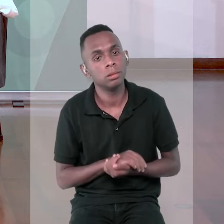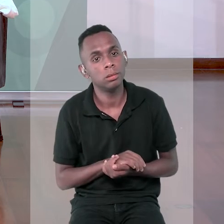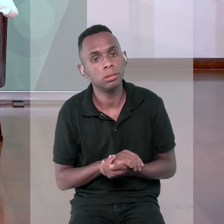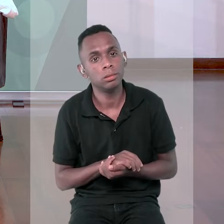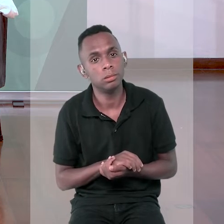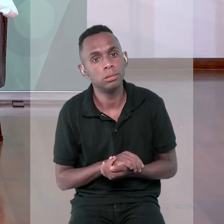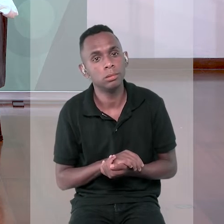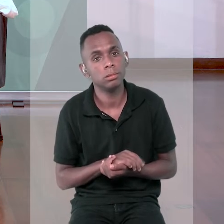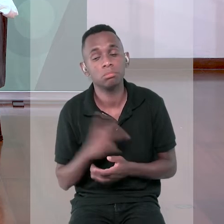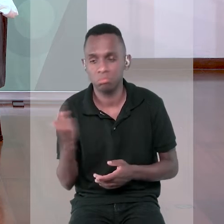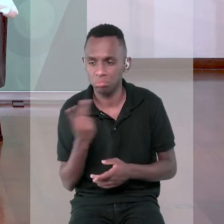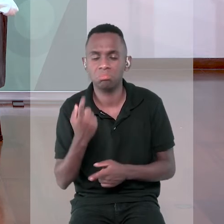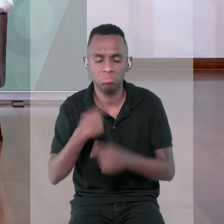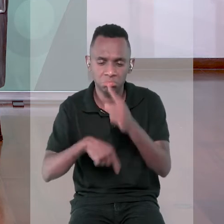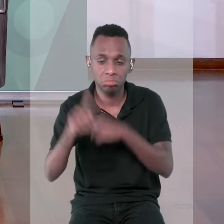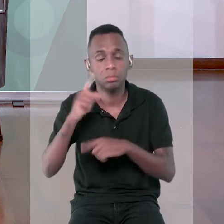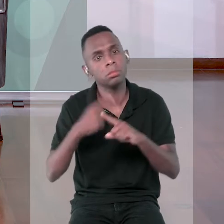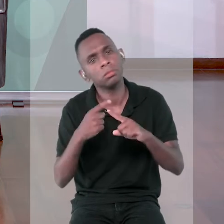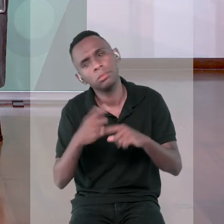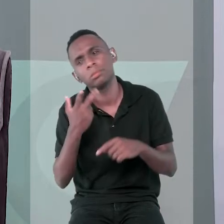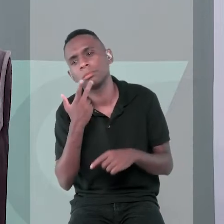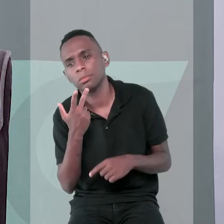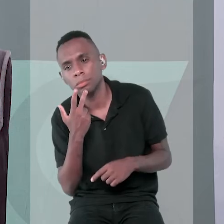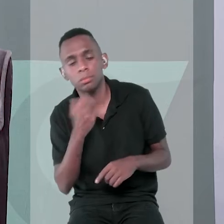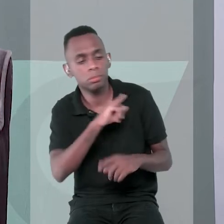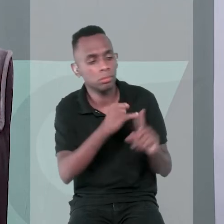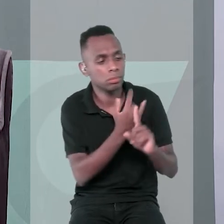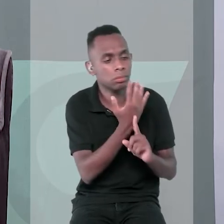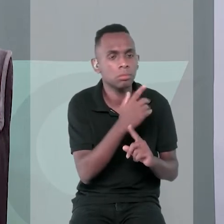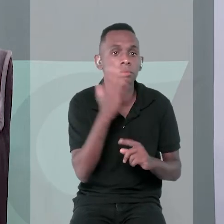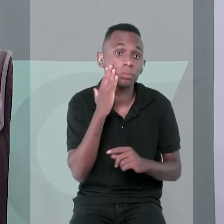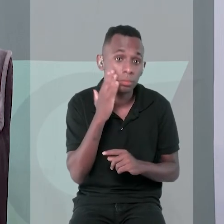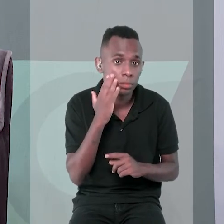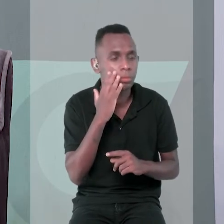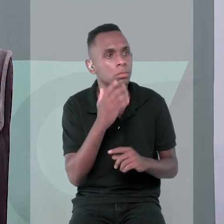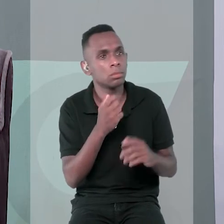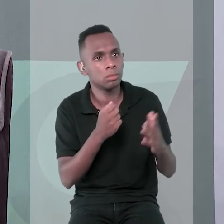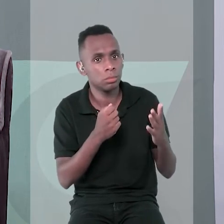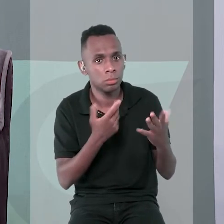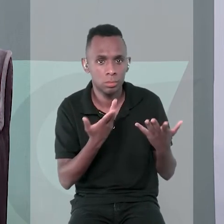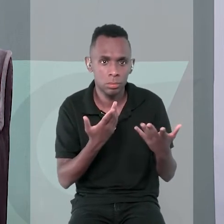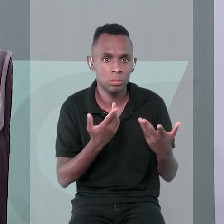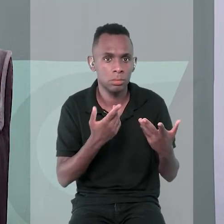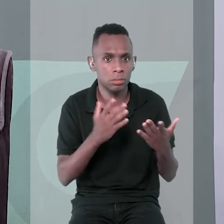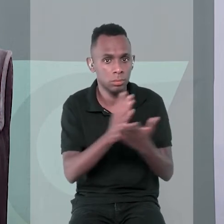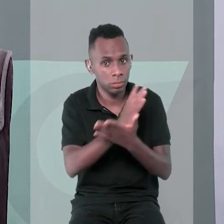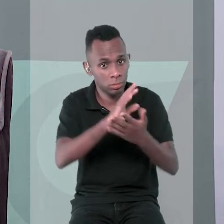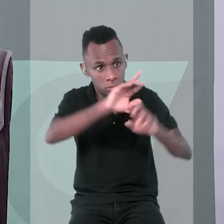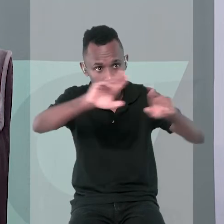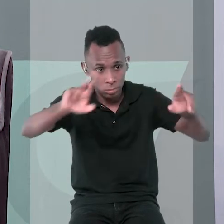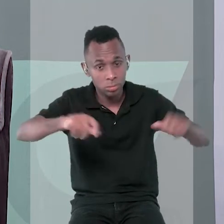Exatamente. É nesse sentido que elas foram revolucionárias, porque muita gente fala assim, Joana d'Arc, e eu sabia que eu ia comprar uma bela briga com os historiadores,